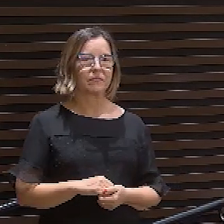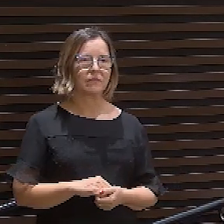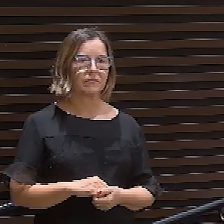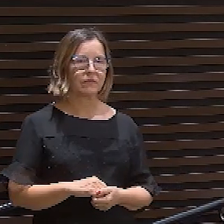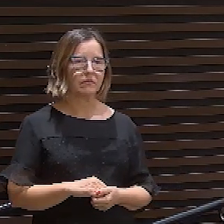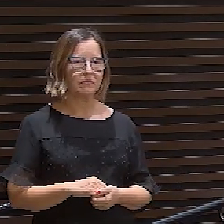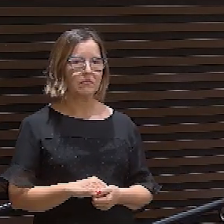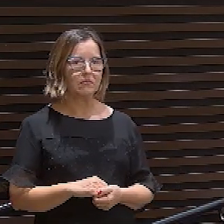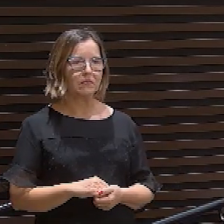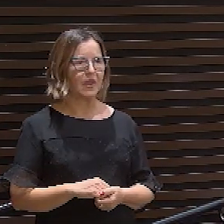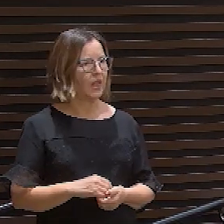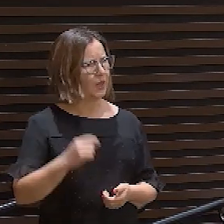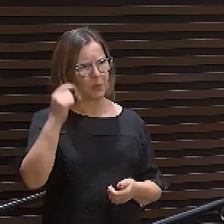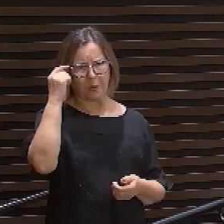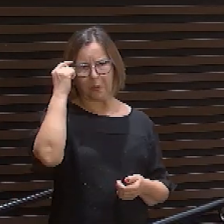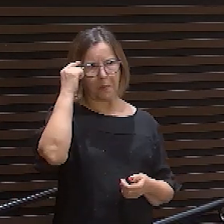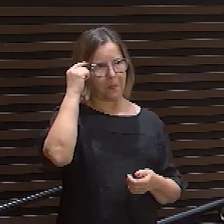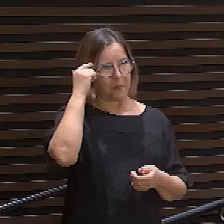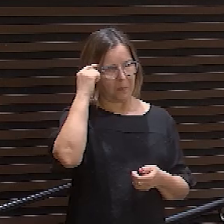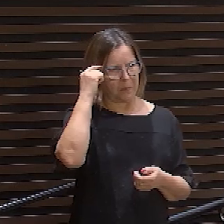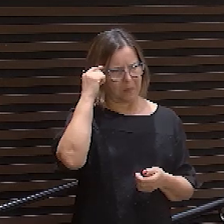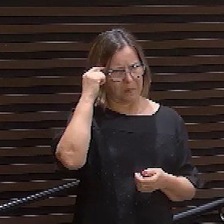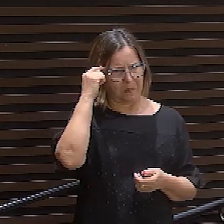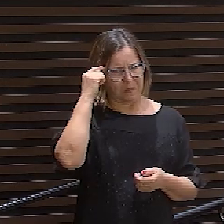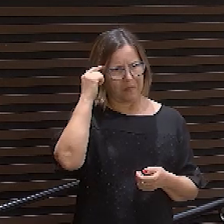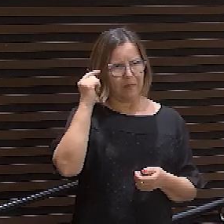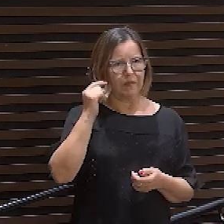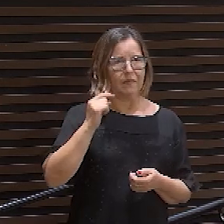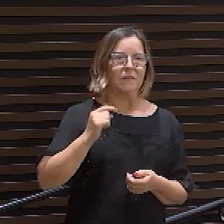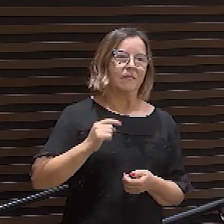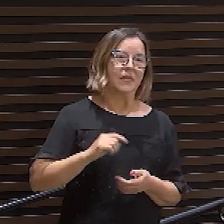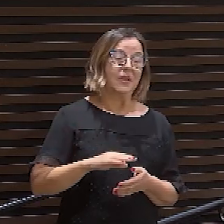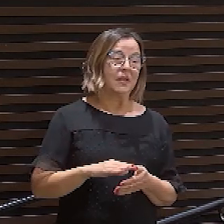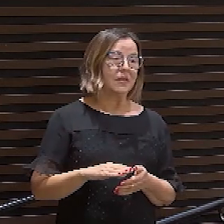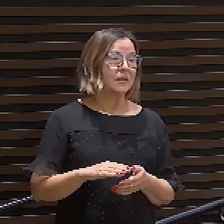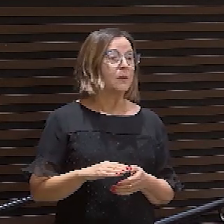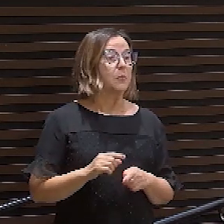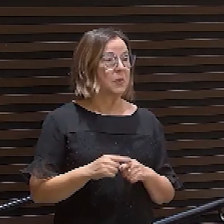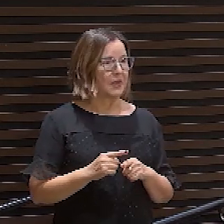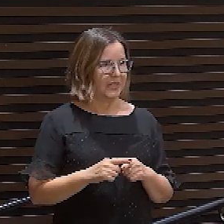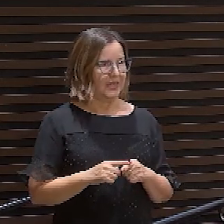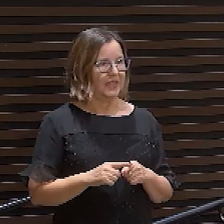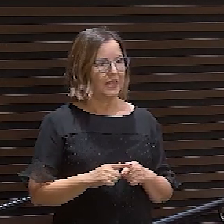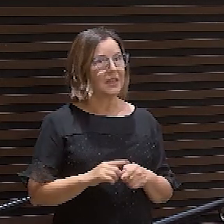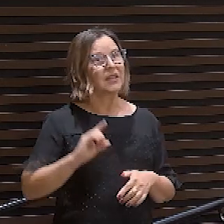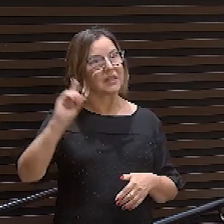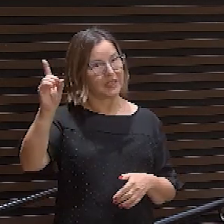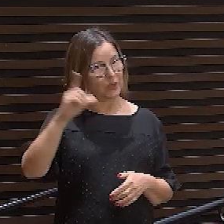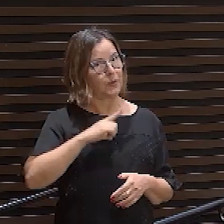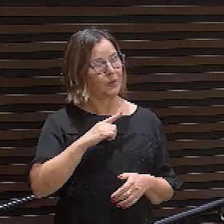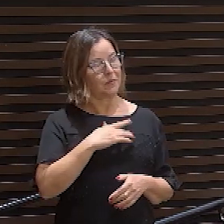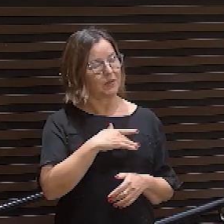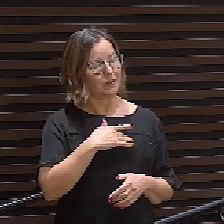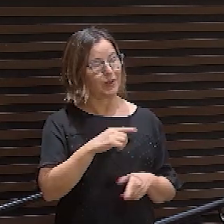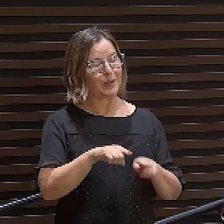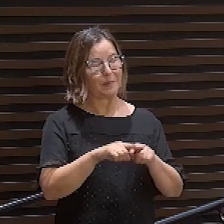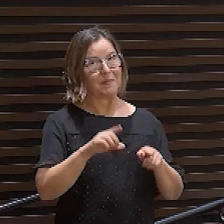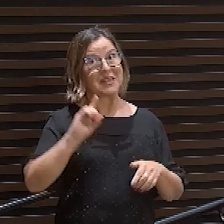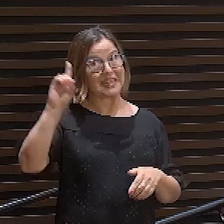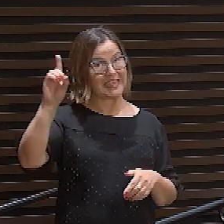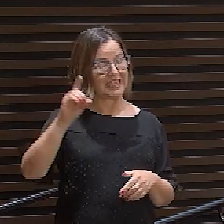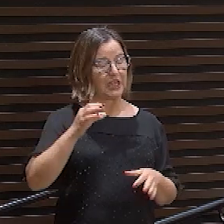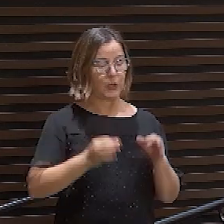Não pense que Deus é misericordioso, mas Ele é justo. O John Piper disse que